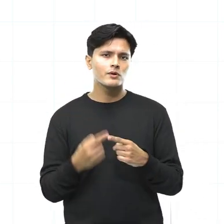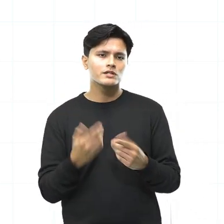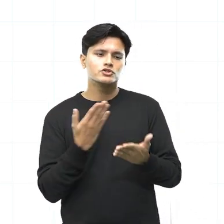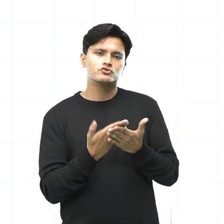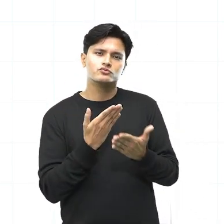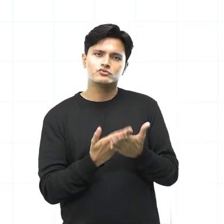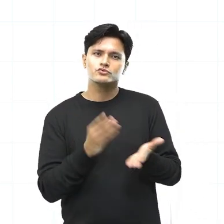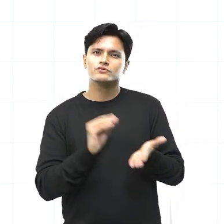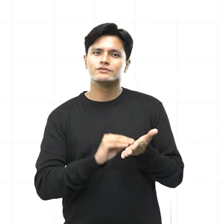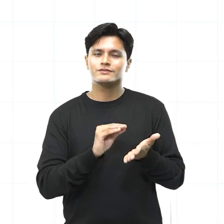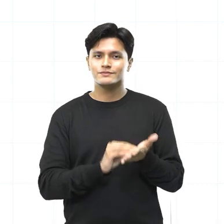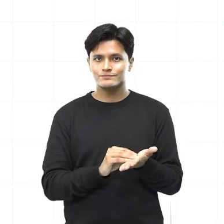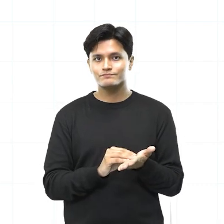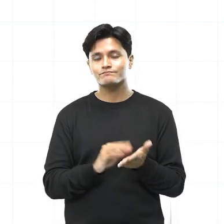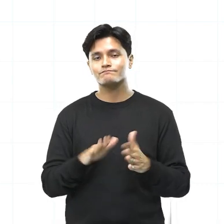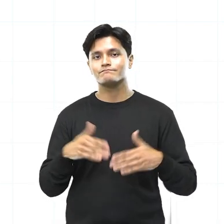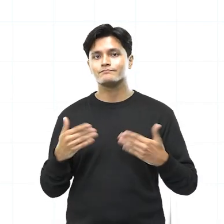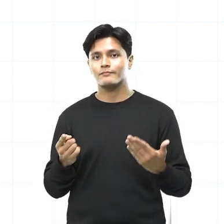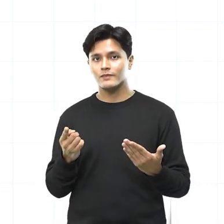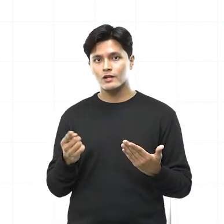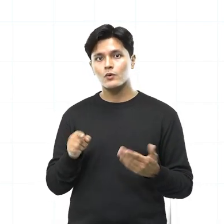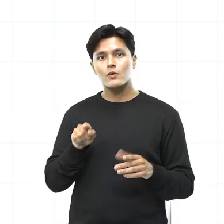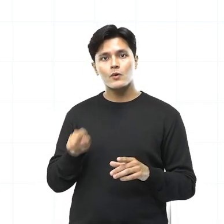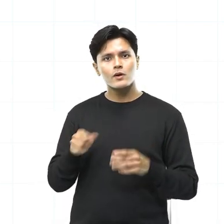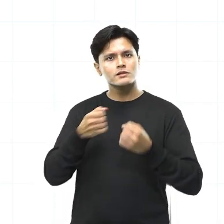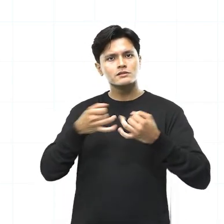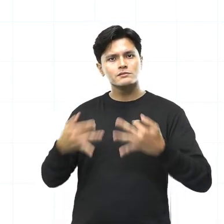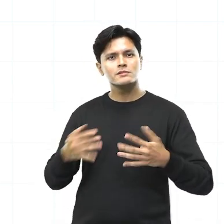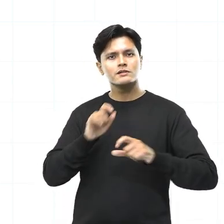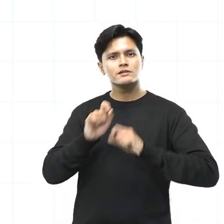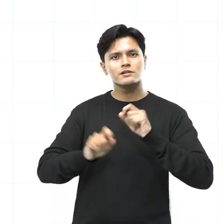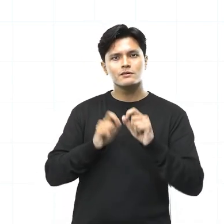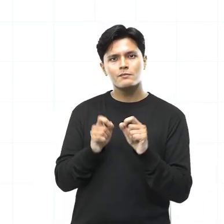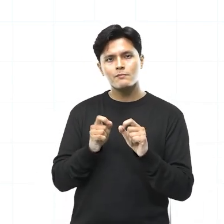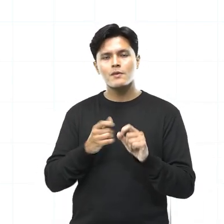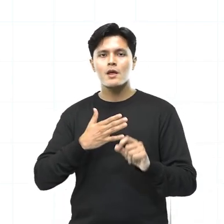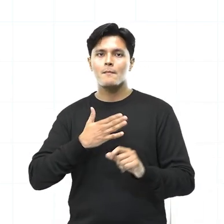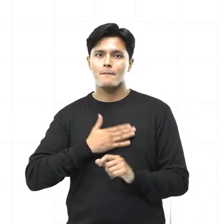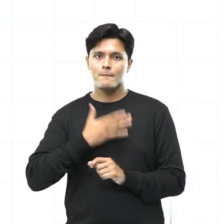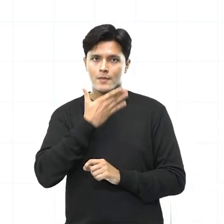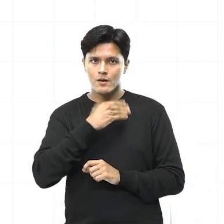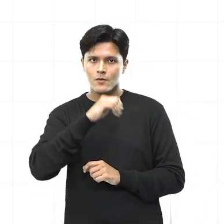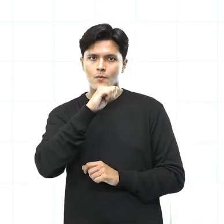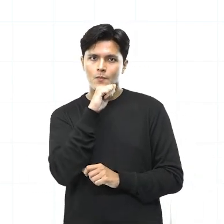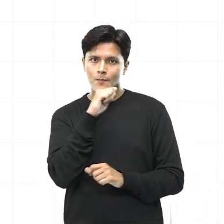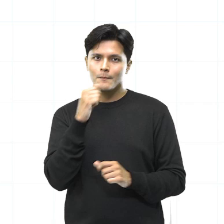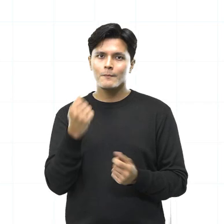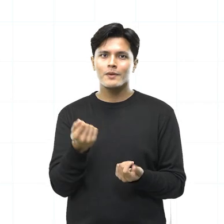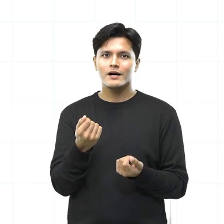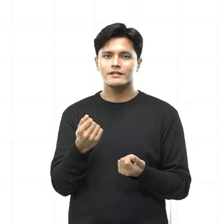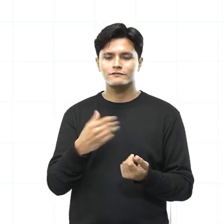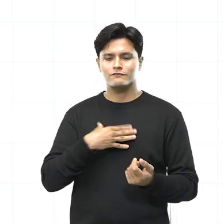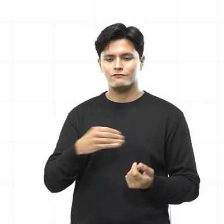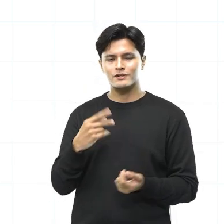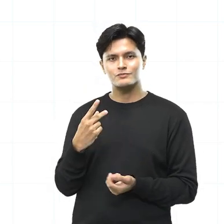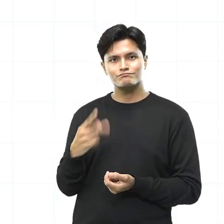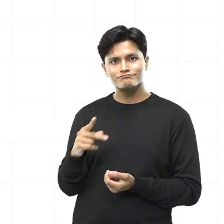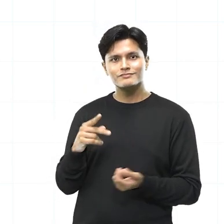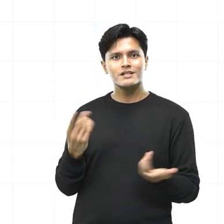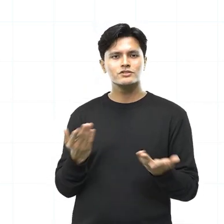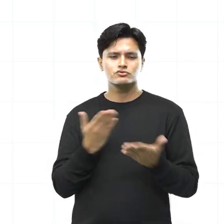né? Meu pai, coitadinho, vive sem cobre e o filho do pobre não pode estudar, porque ele